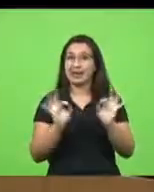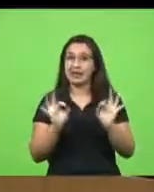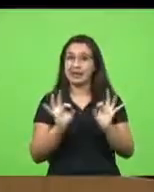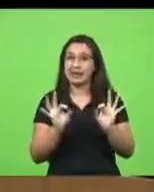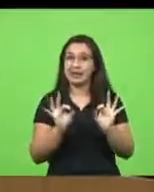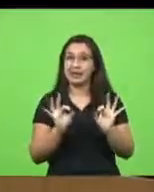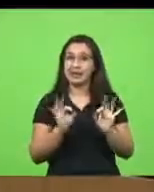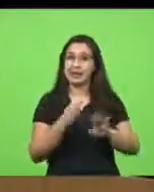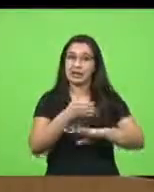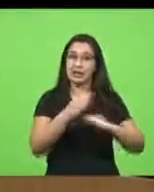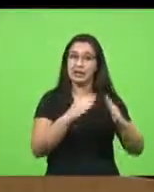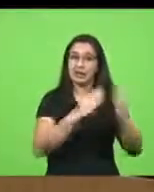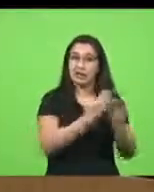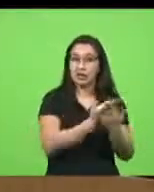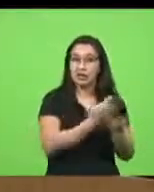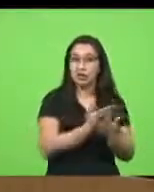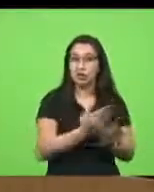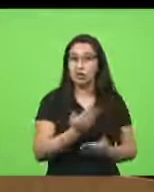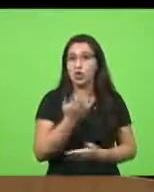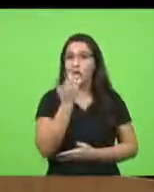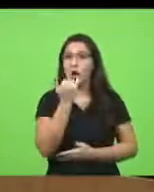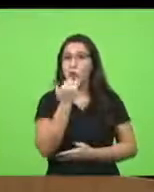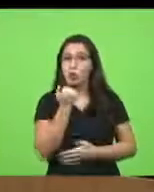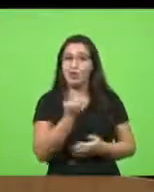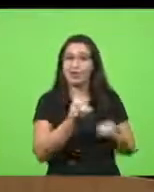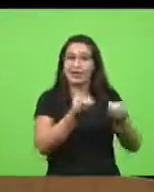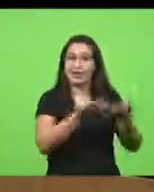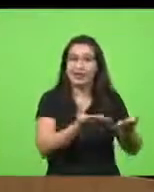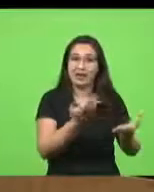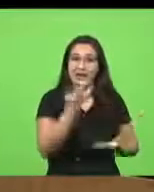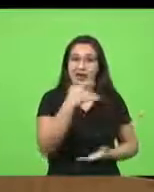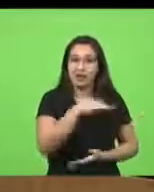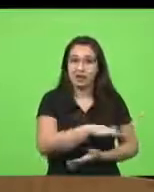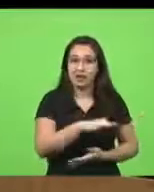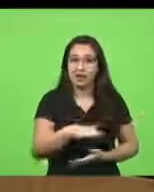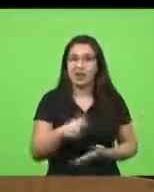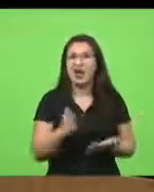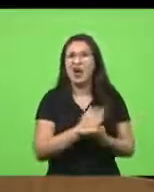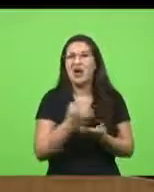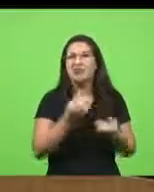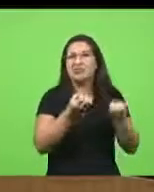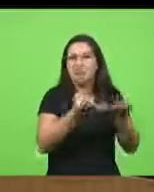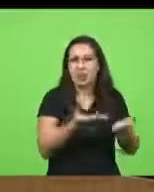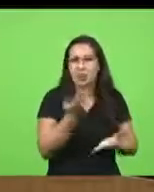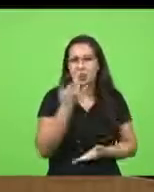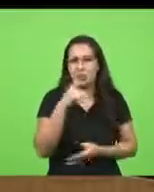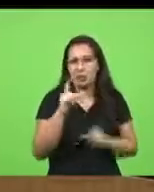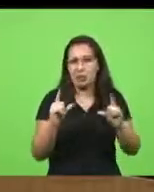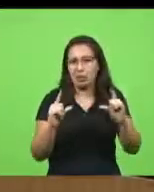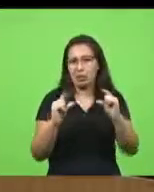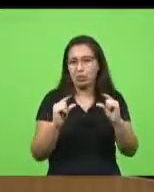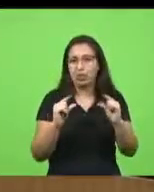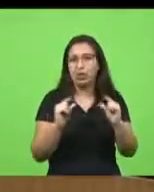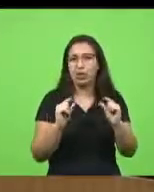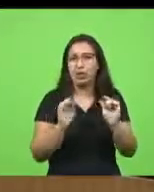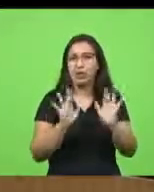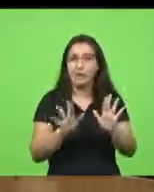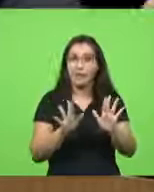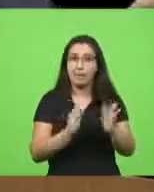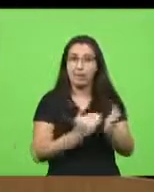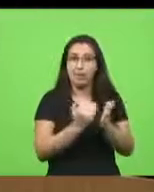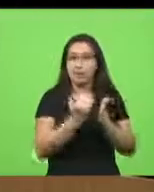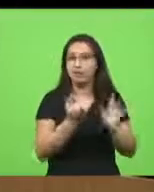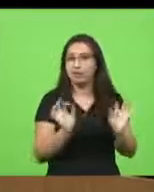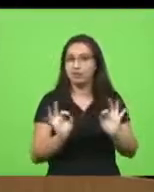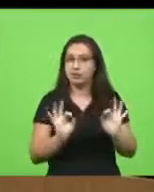não tiveram merenda, deputado Alba. Alguns deram uns kitzinhos, tiveram economias, têm